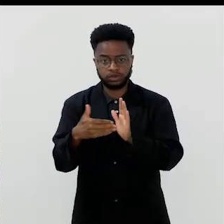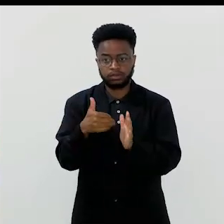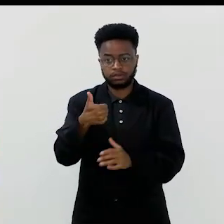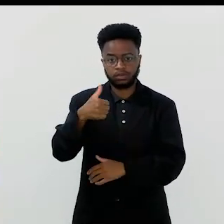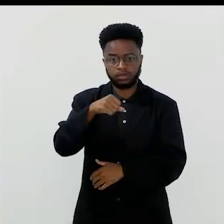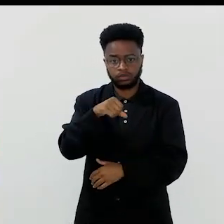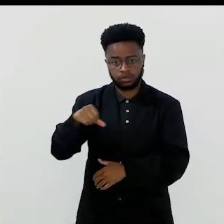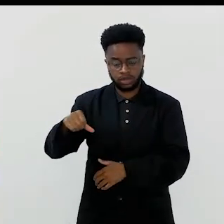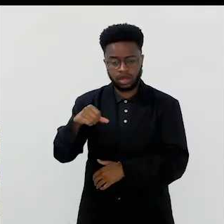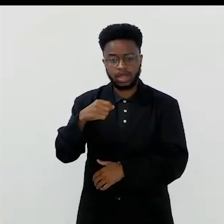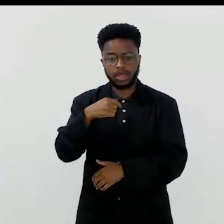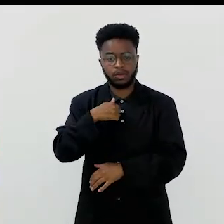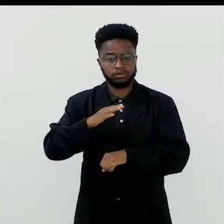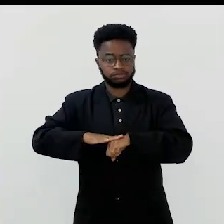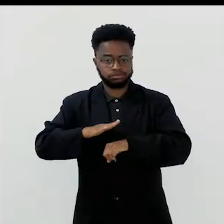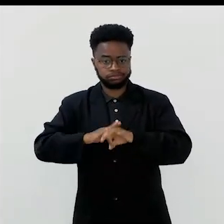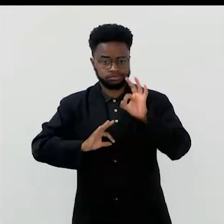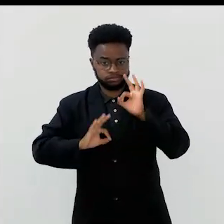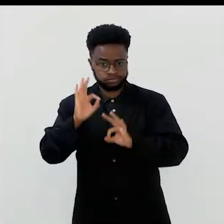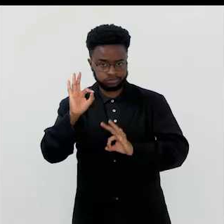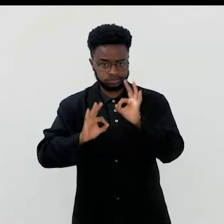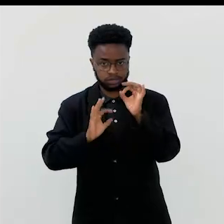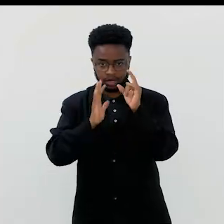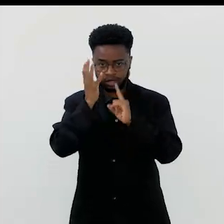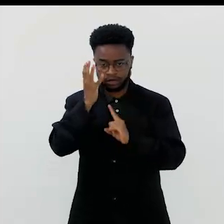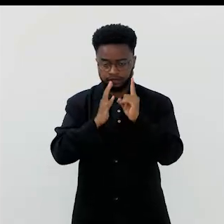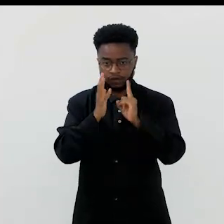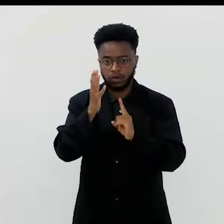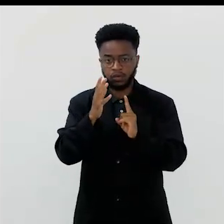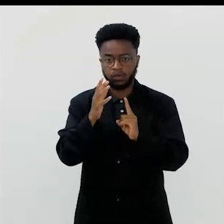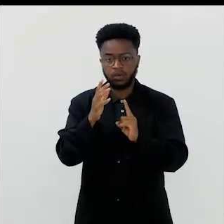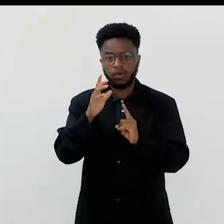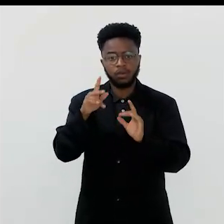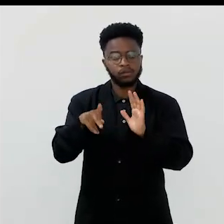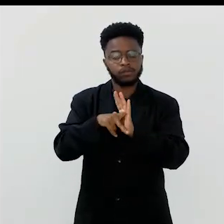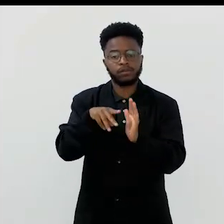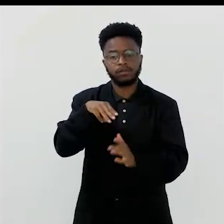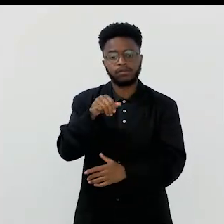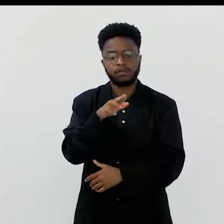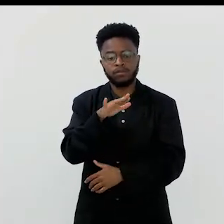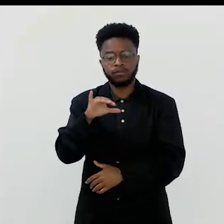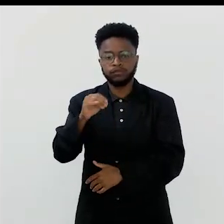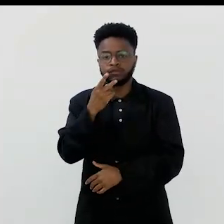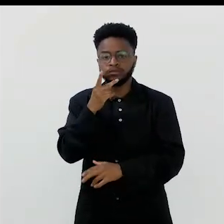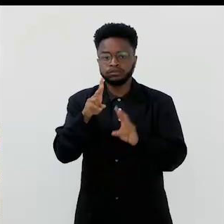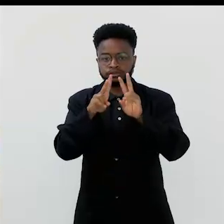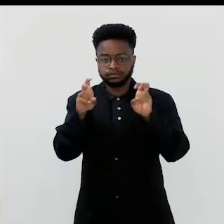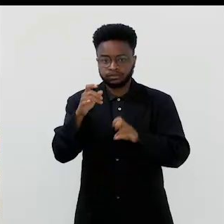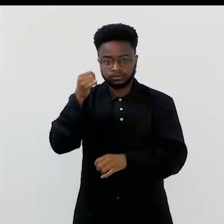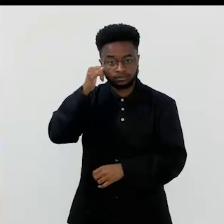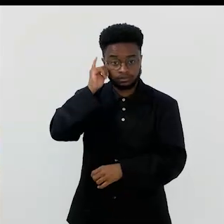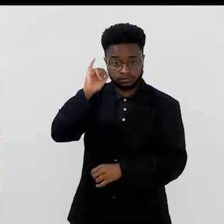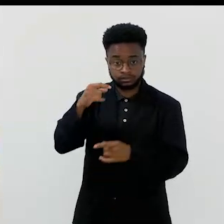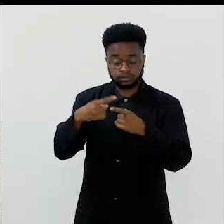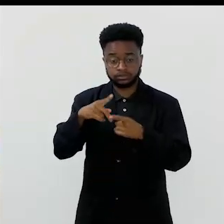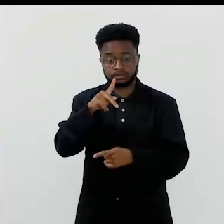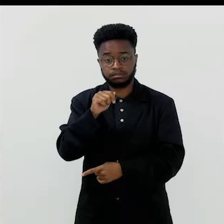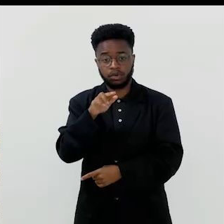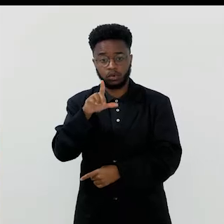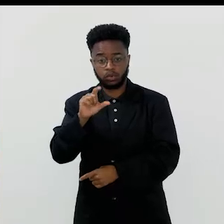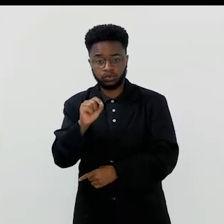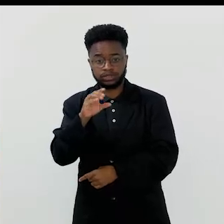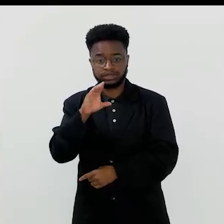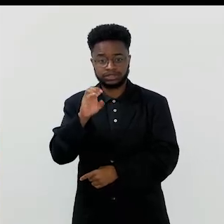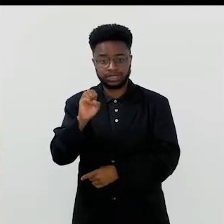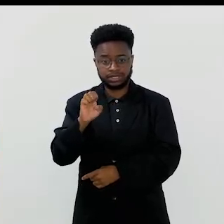para 99. Eu desmontei aquele carnaval. E naquele ano tinha sido um carnaval do Mário Burriello que falava dos bois. Porque o Paulo